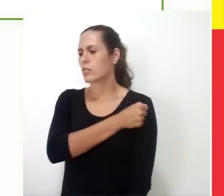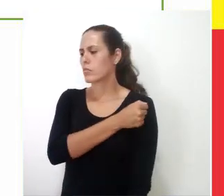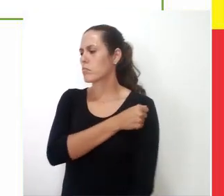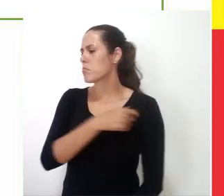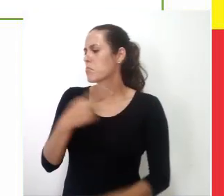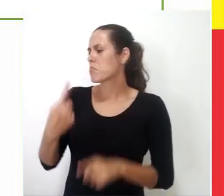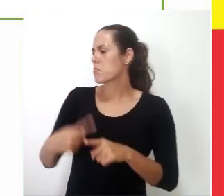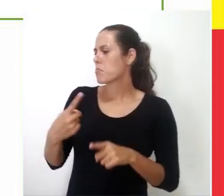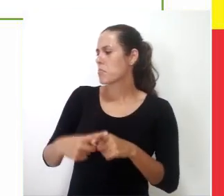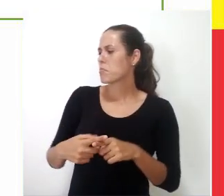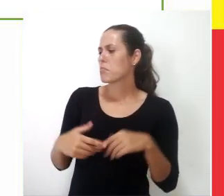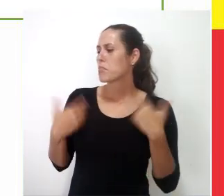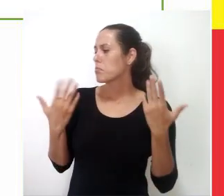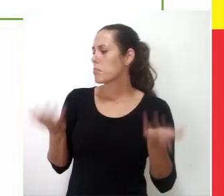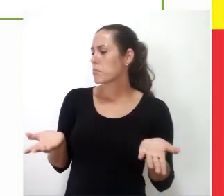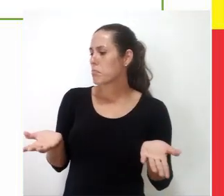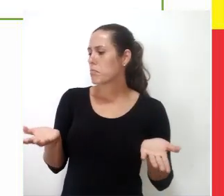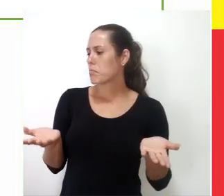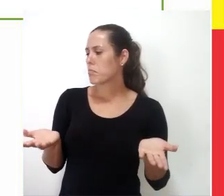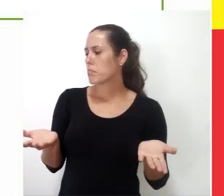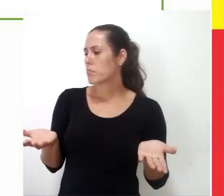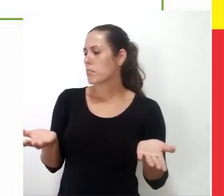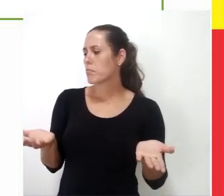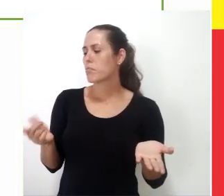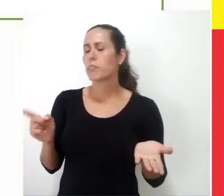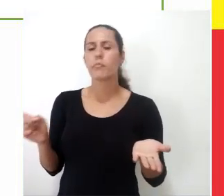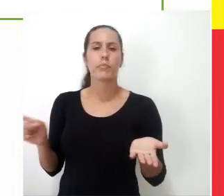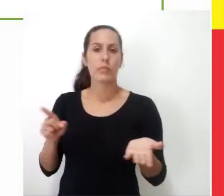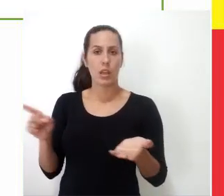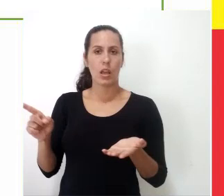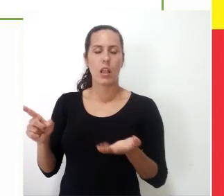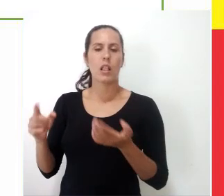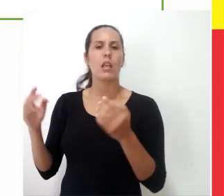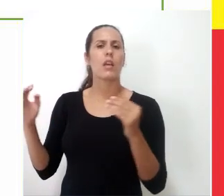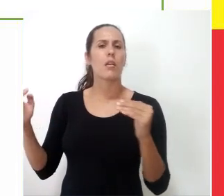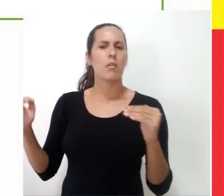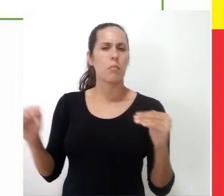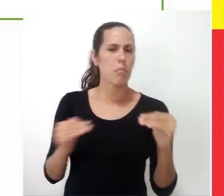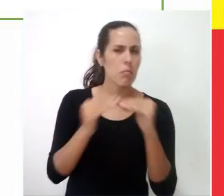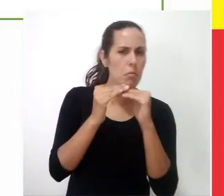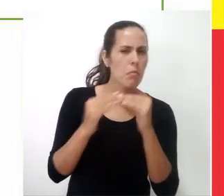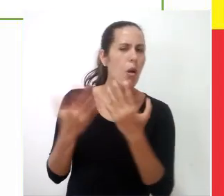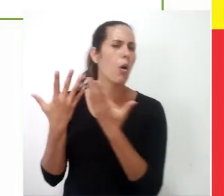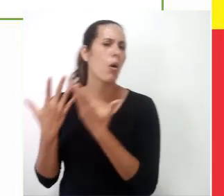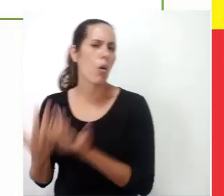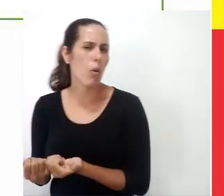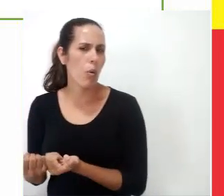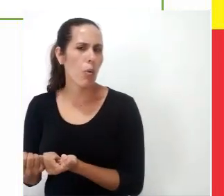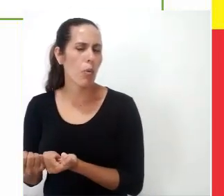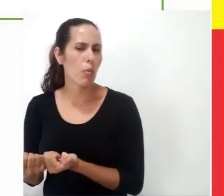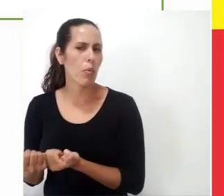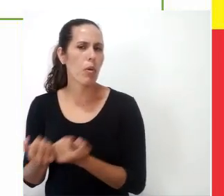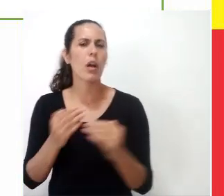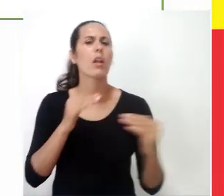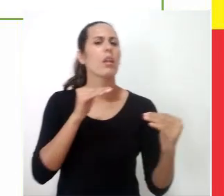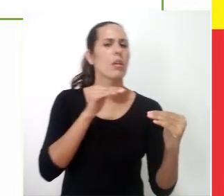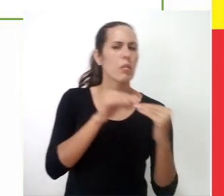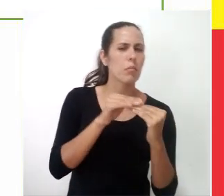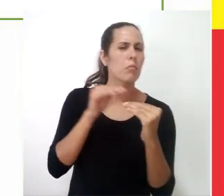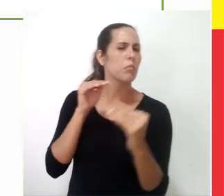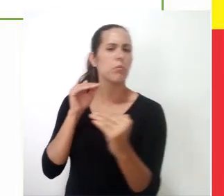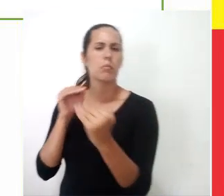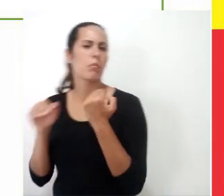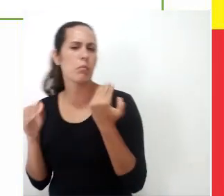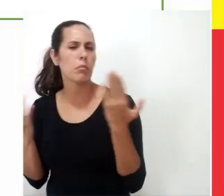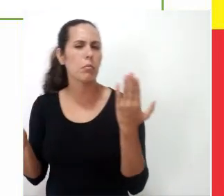escreveu isso? Por quê? Certo? O autor é contra ou a favor? Você tem que ser claro. Claro, você é contra ou a